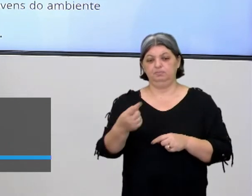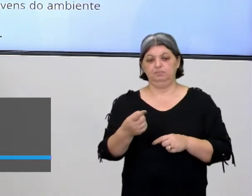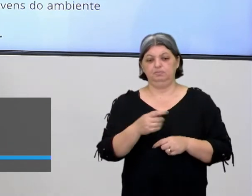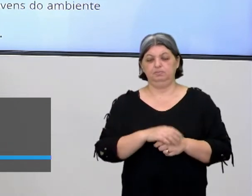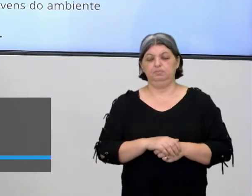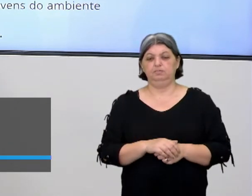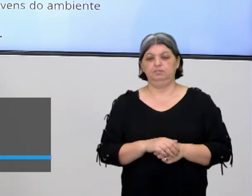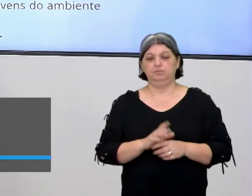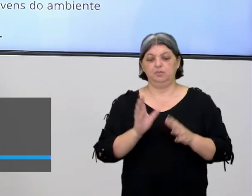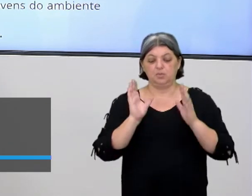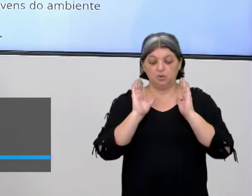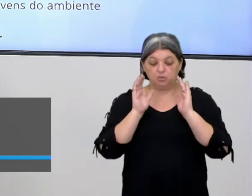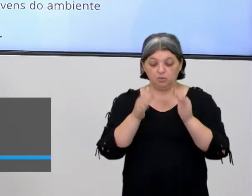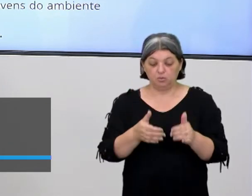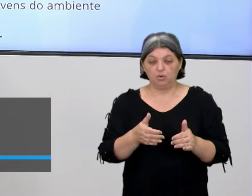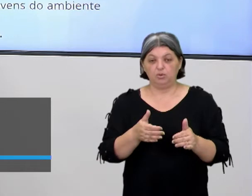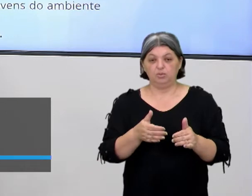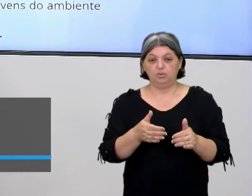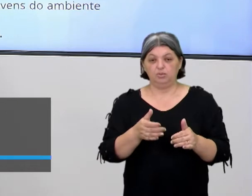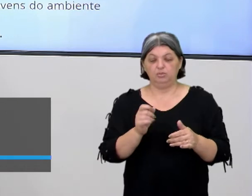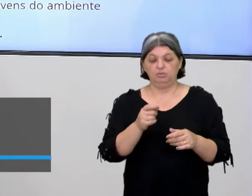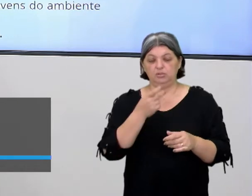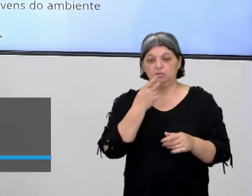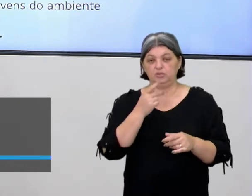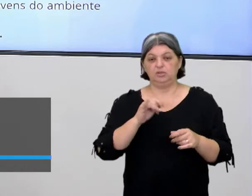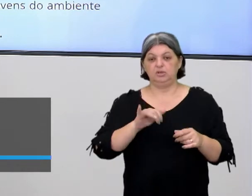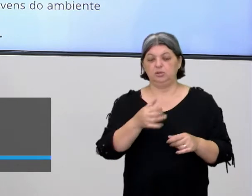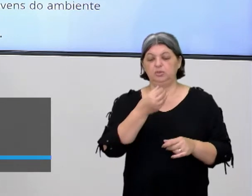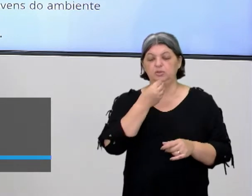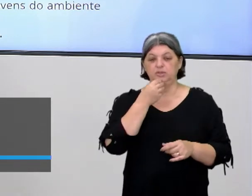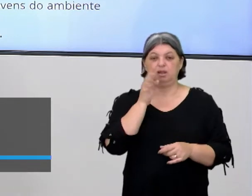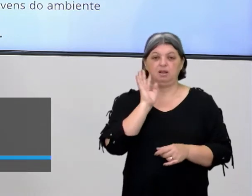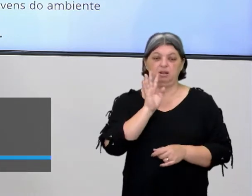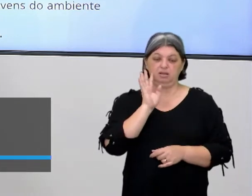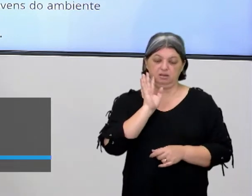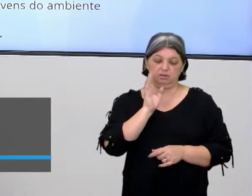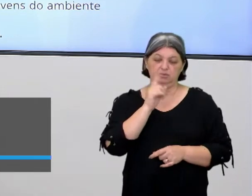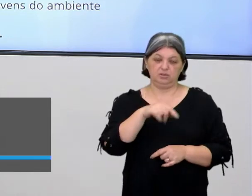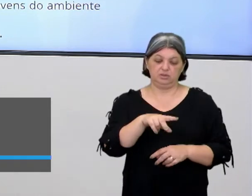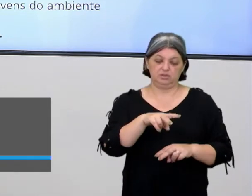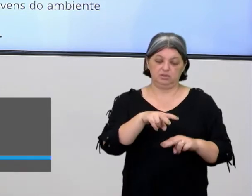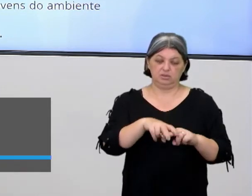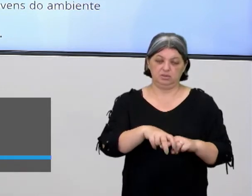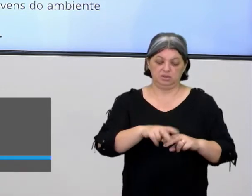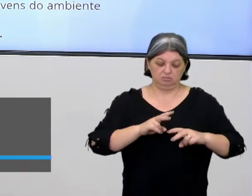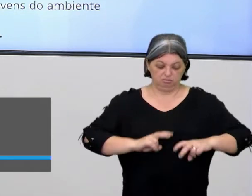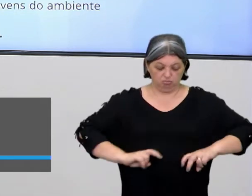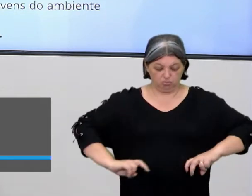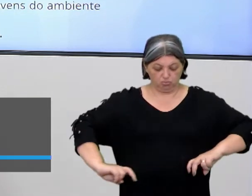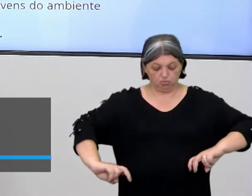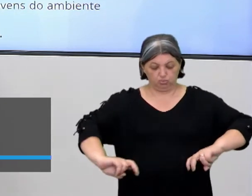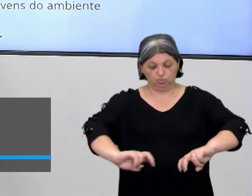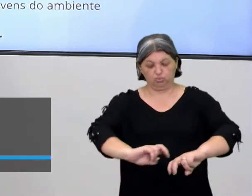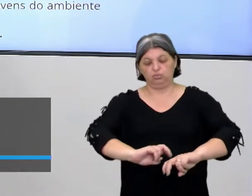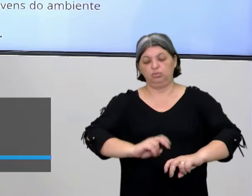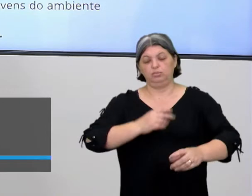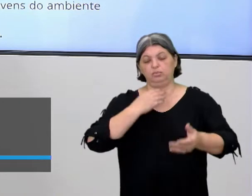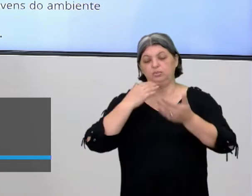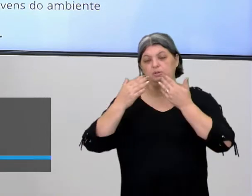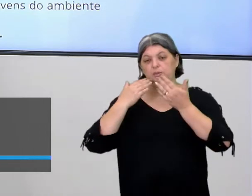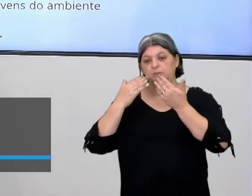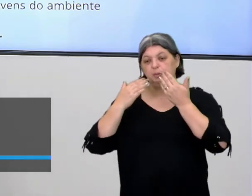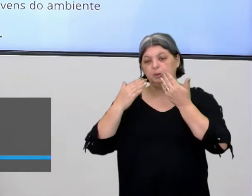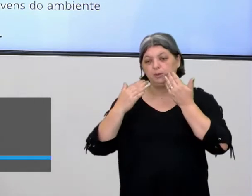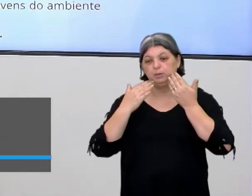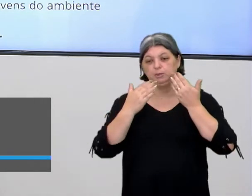o foco aqui, como a gente está falando, e essa é uma oportunidade bacana, né, de você sentar, fazer uma roda de conversa aí com seus